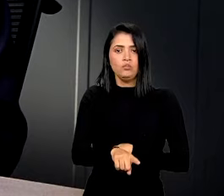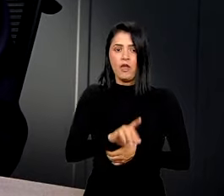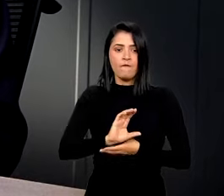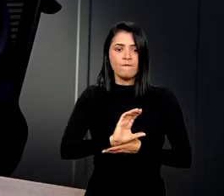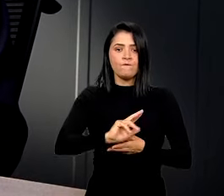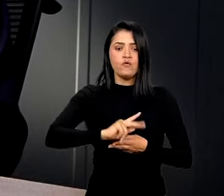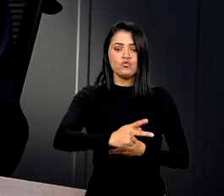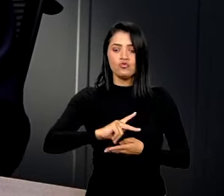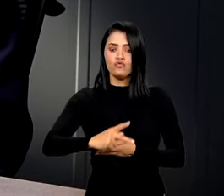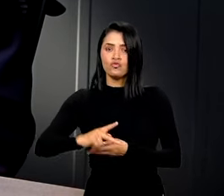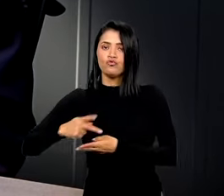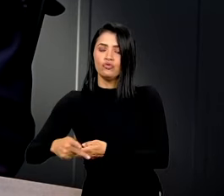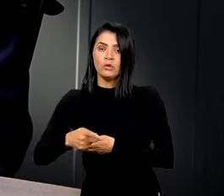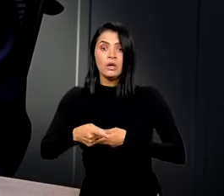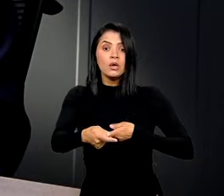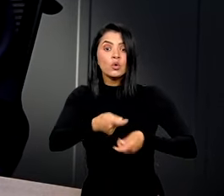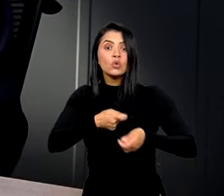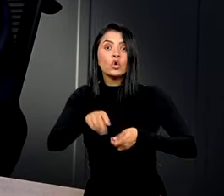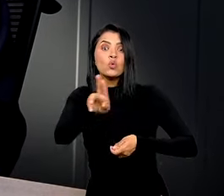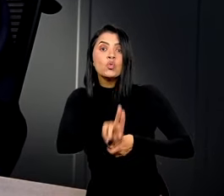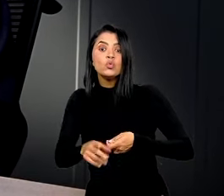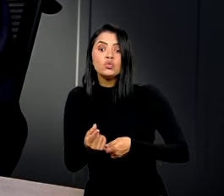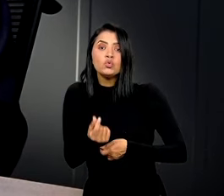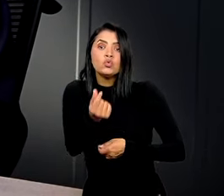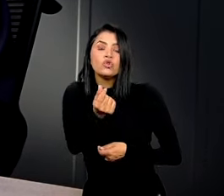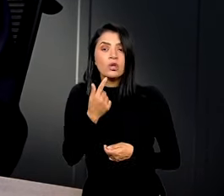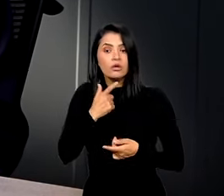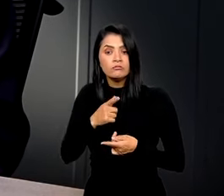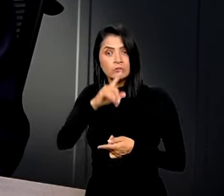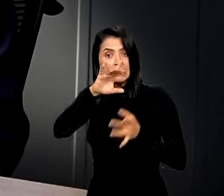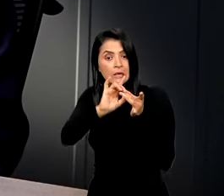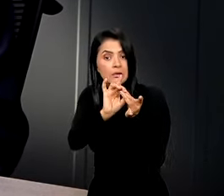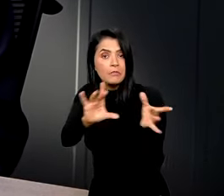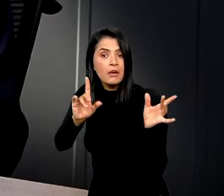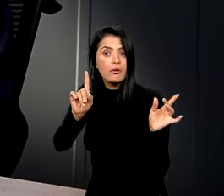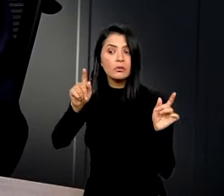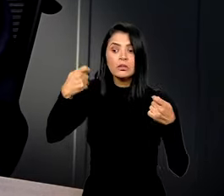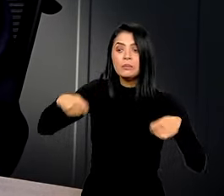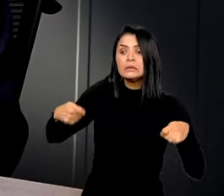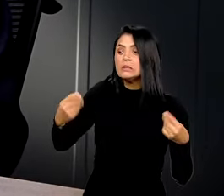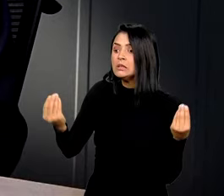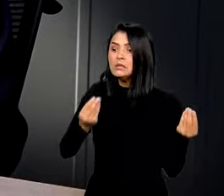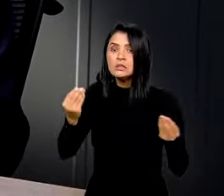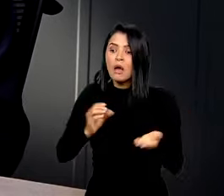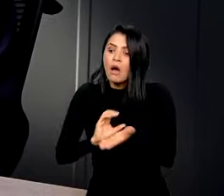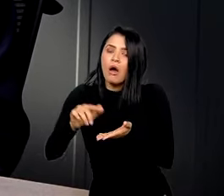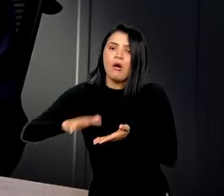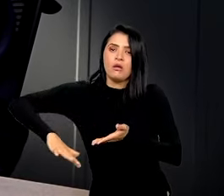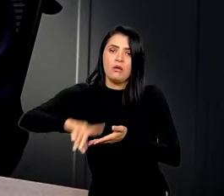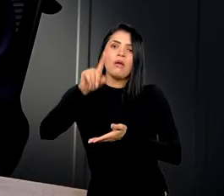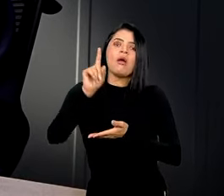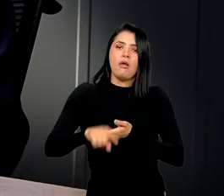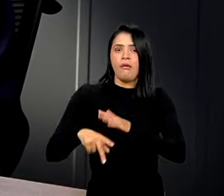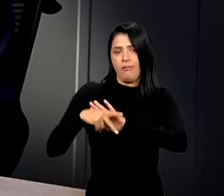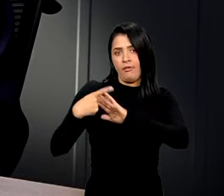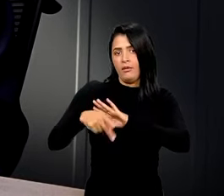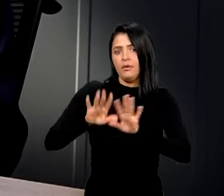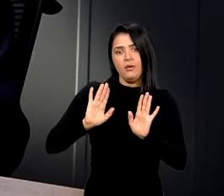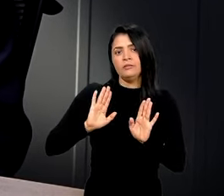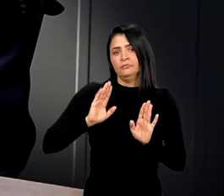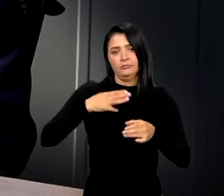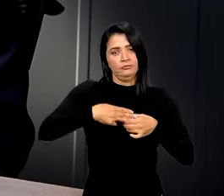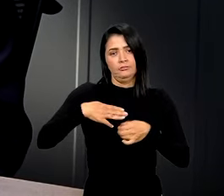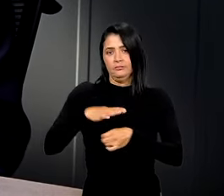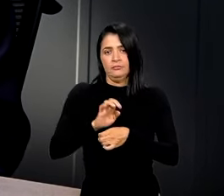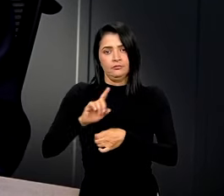repasse é fundo a fundo. Quem controla a aplicação desse recurso, quem delibera sobre as prioridades, são os respectivos conselhos.